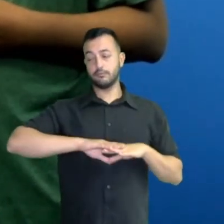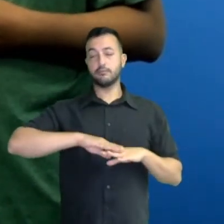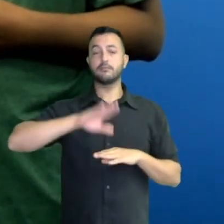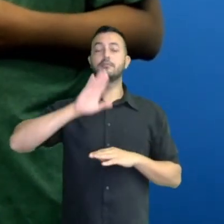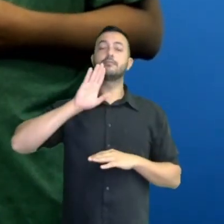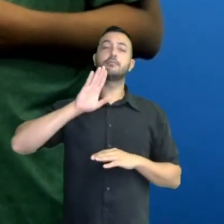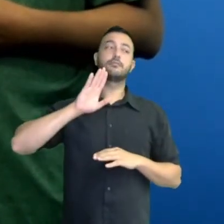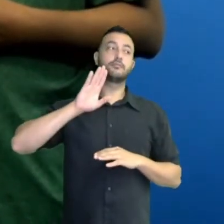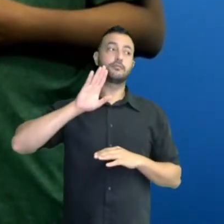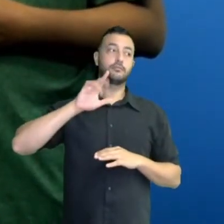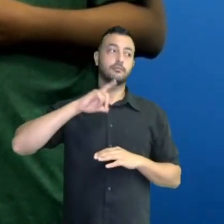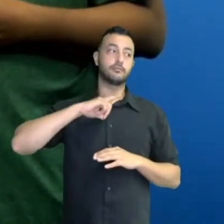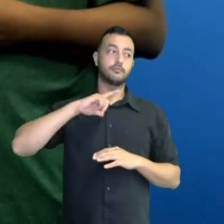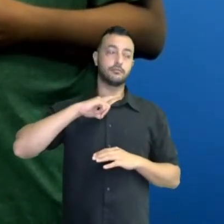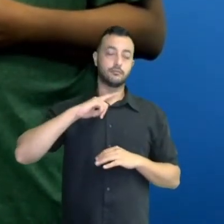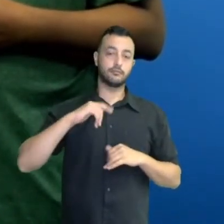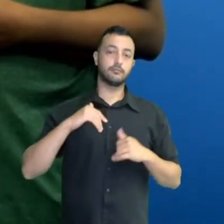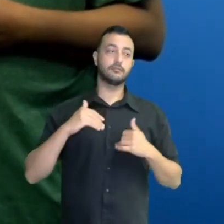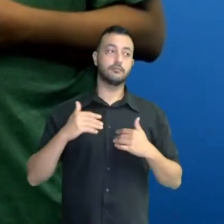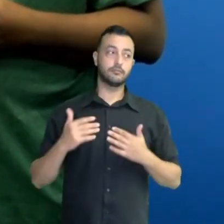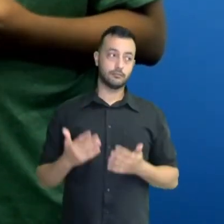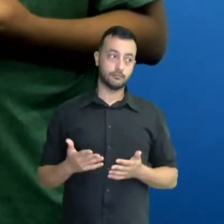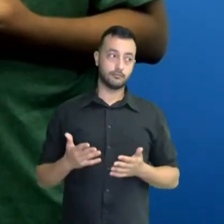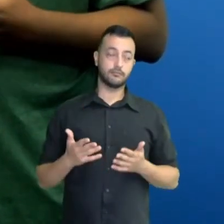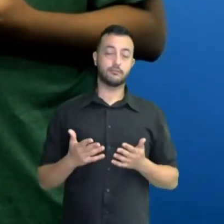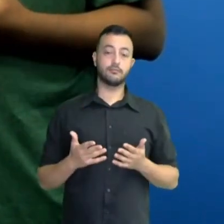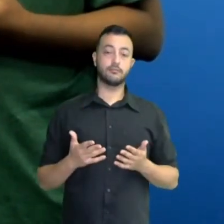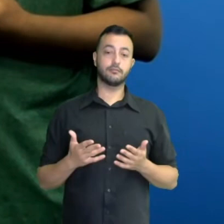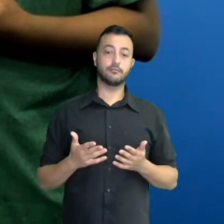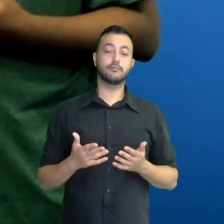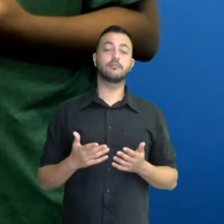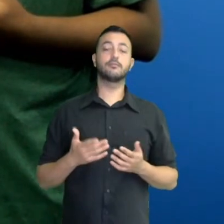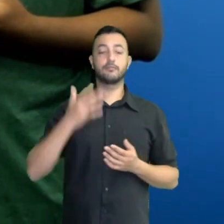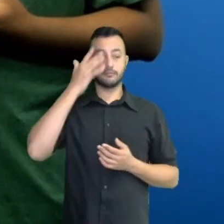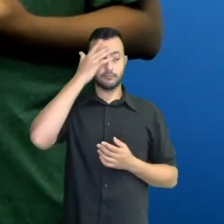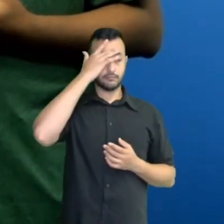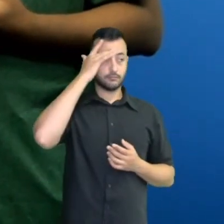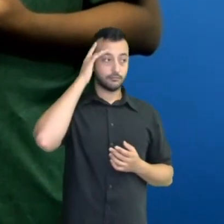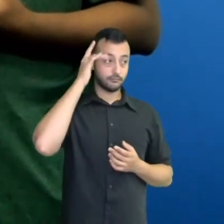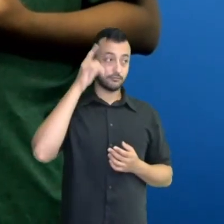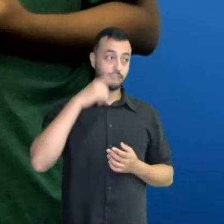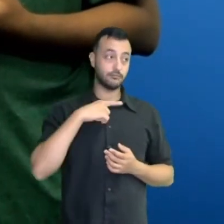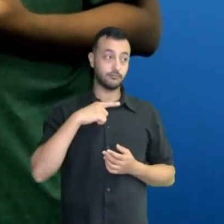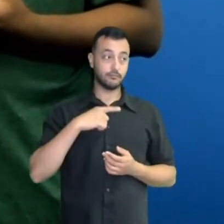50% da população. Isso é um a cada dois